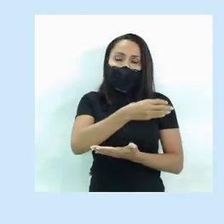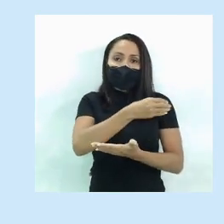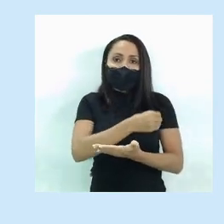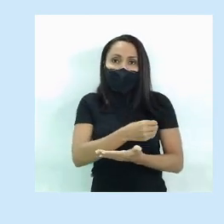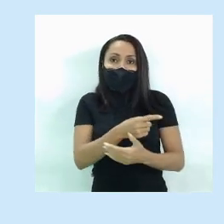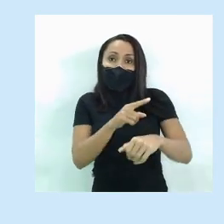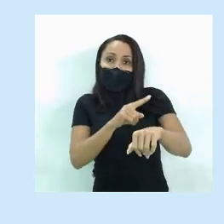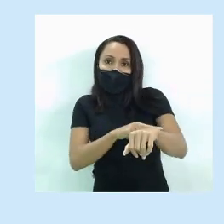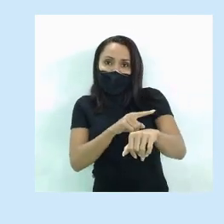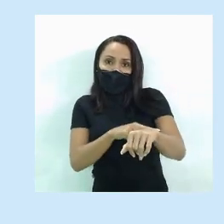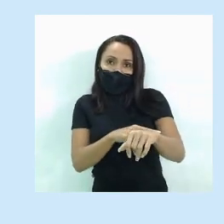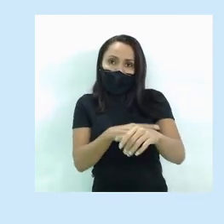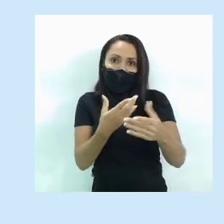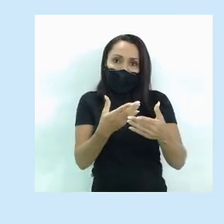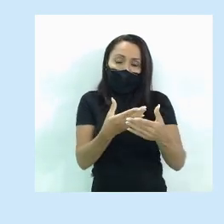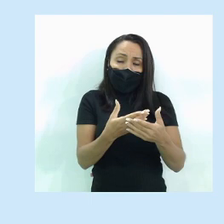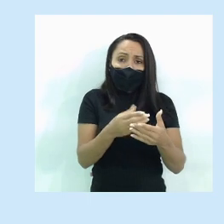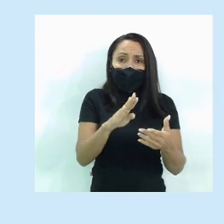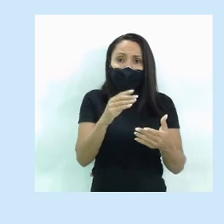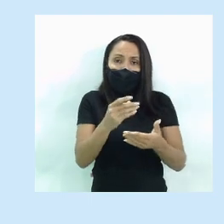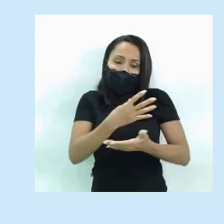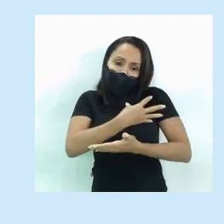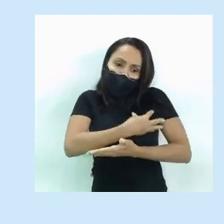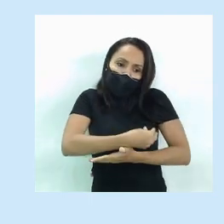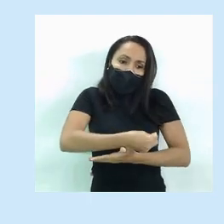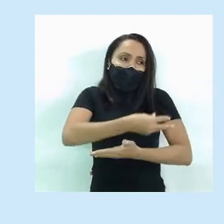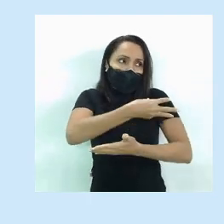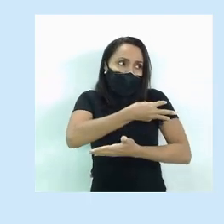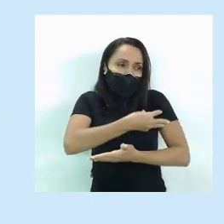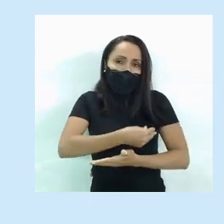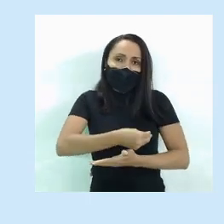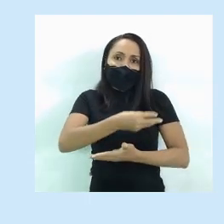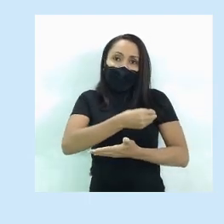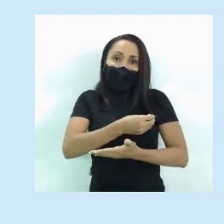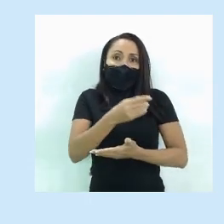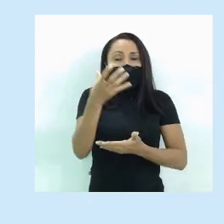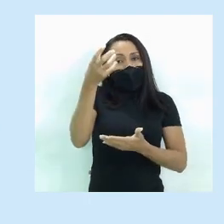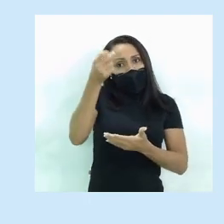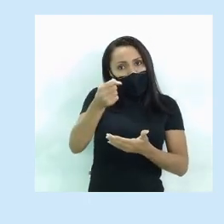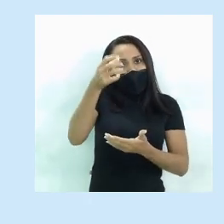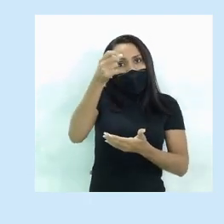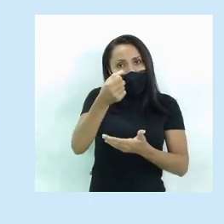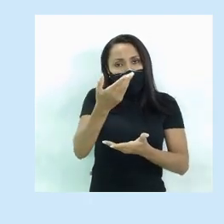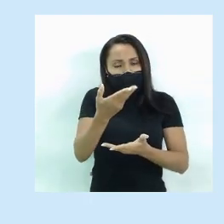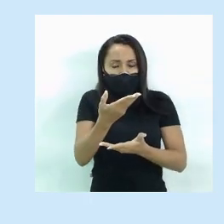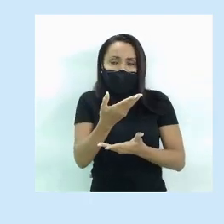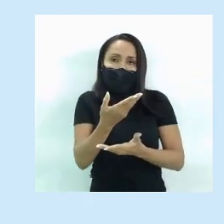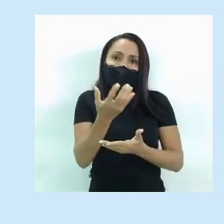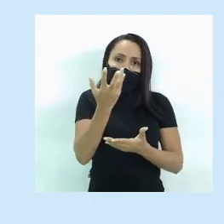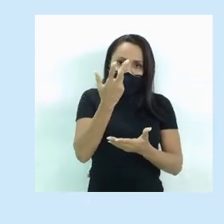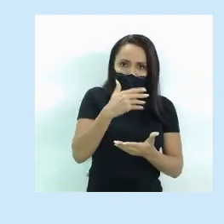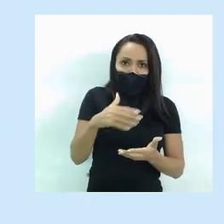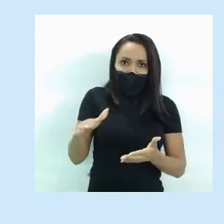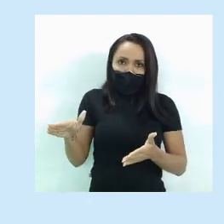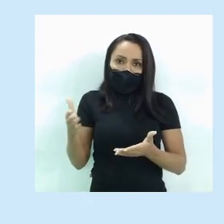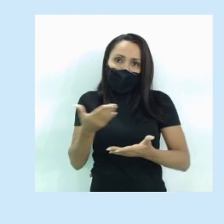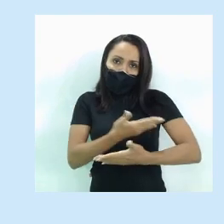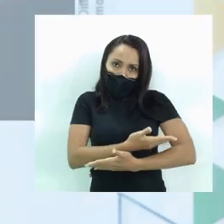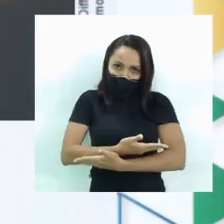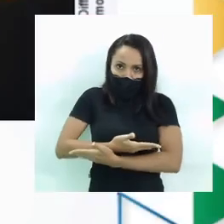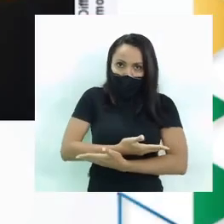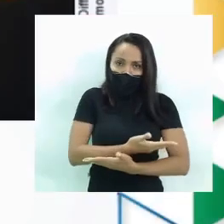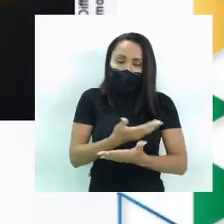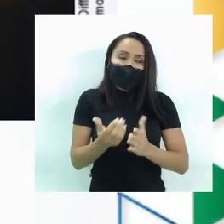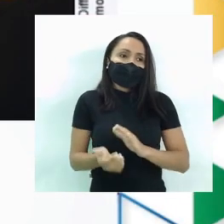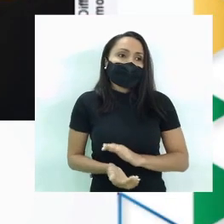da amamentação da criança, tá certo? Onde há a ejeção do leite, a saída do leite para a criança, tá certo? Vamos lá, na próxima